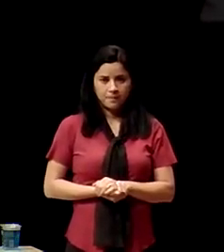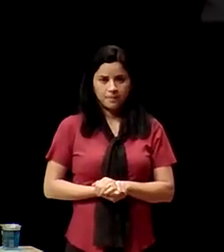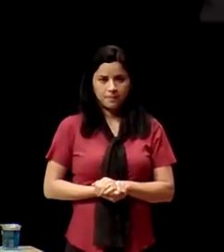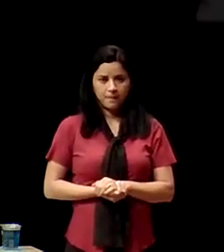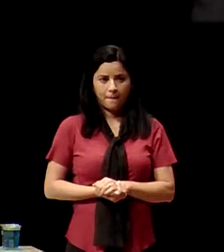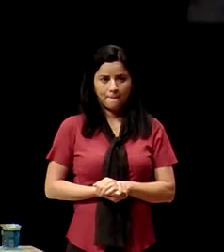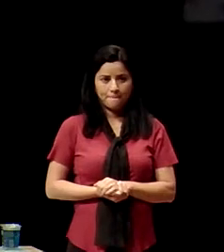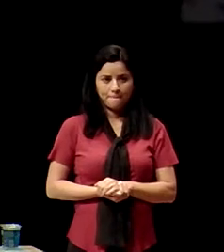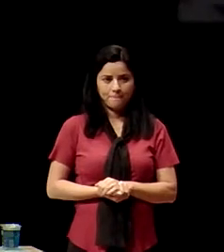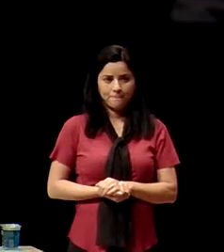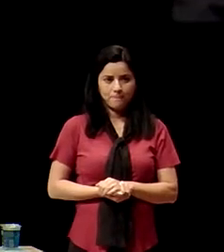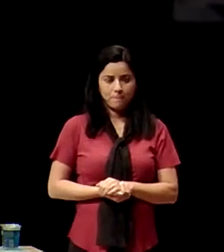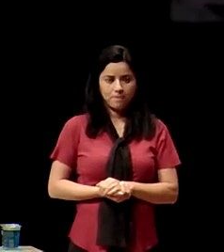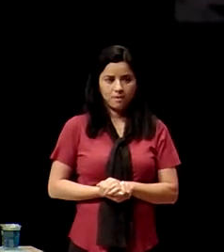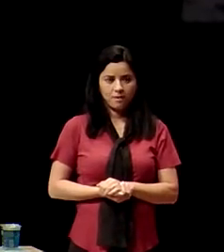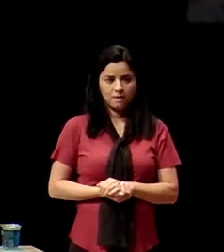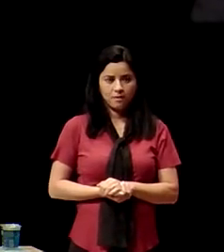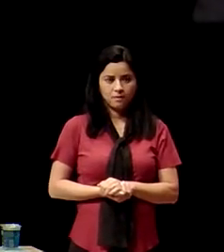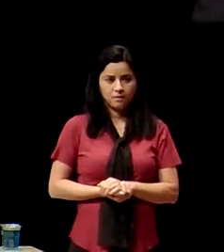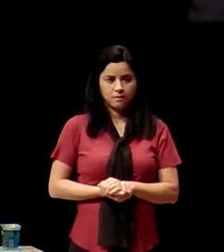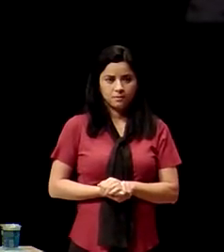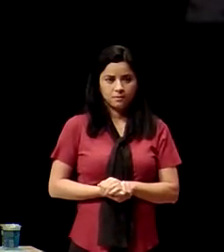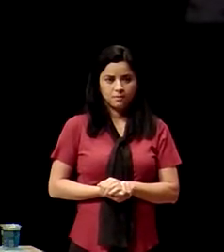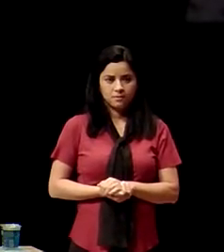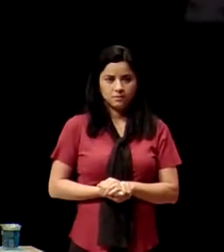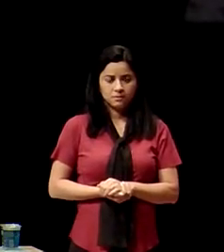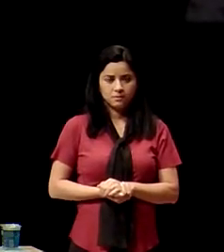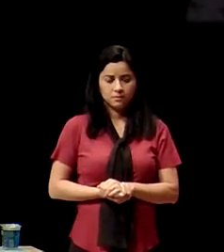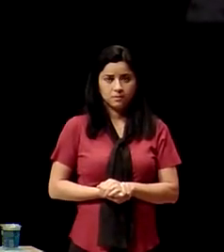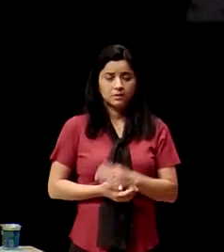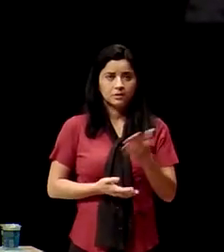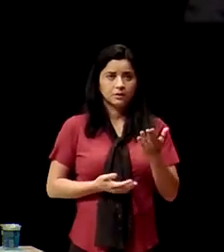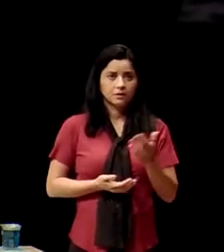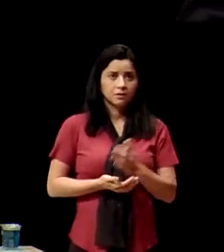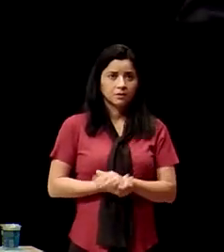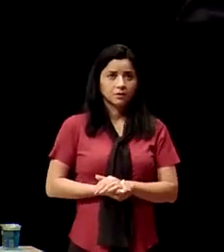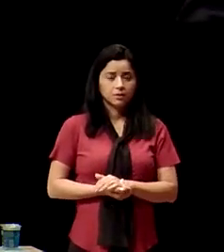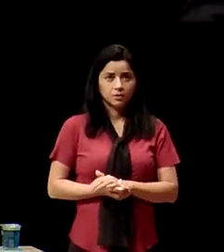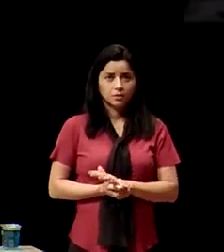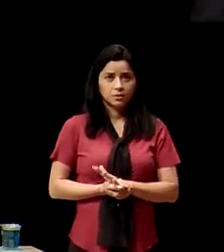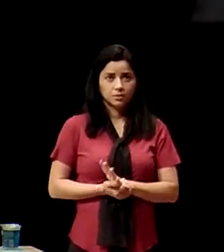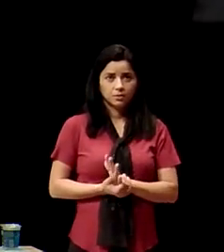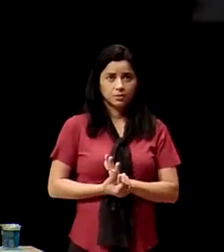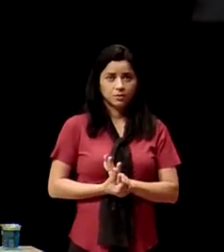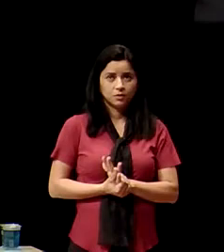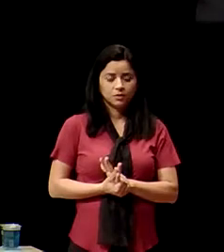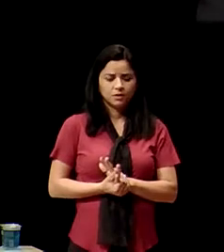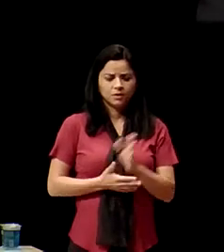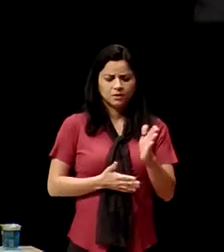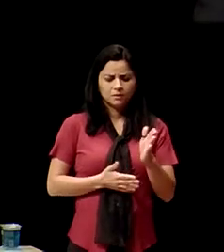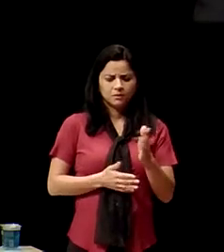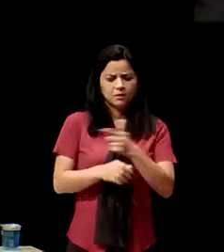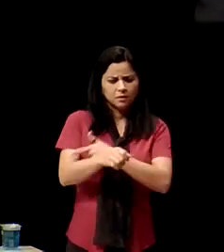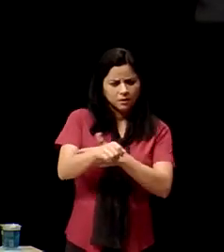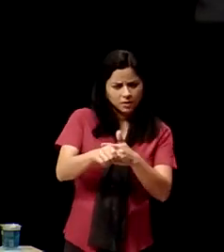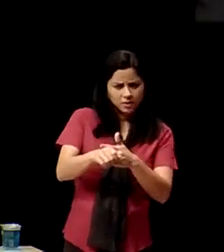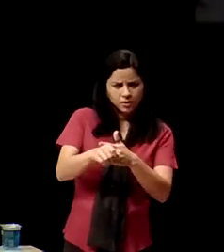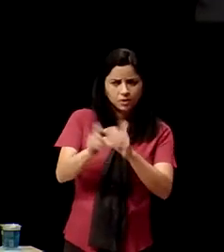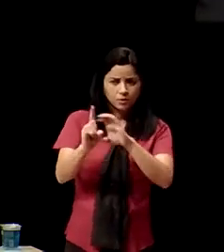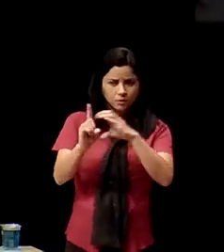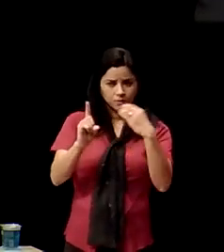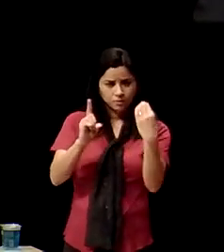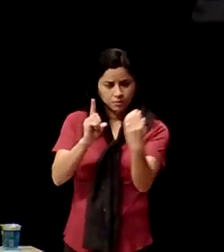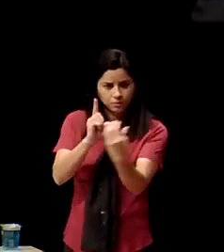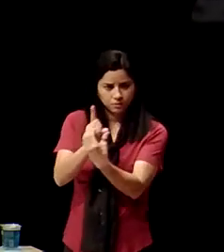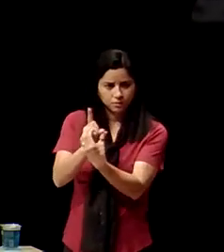popular education, community education, e com relação and social education. À educação da comunidade,